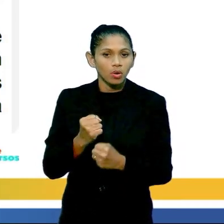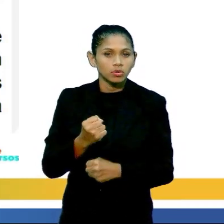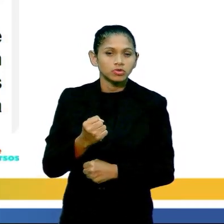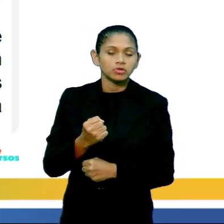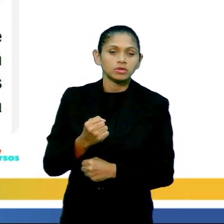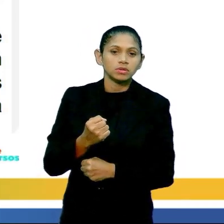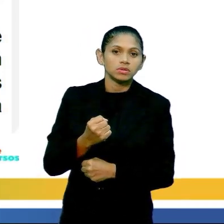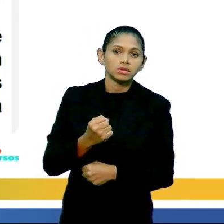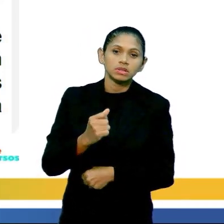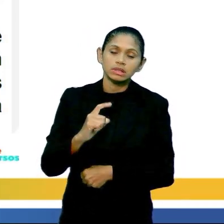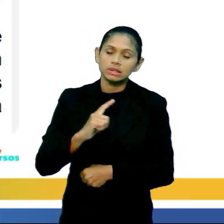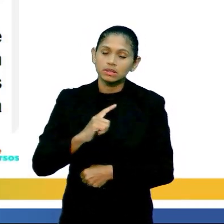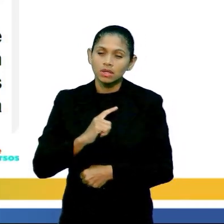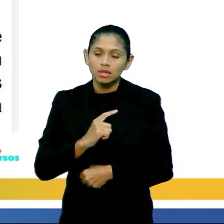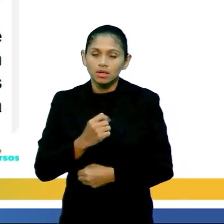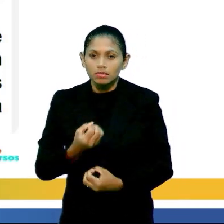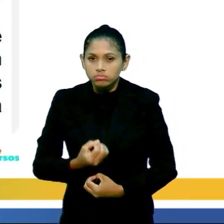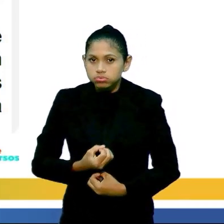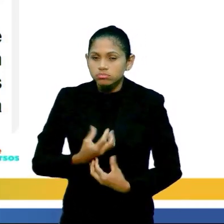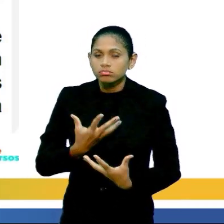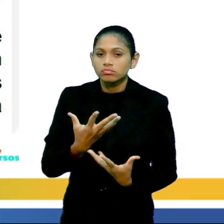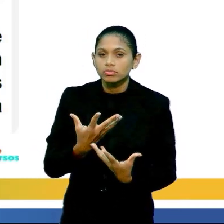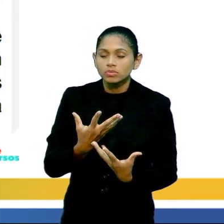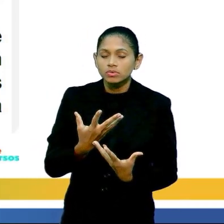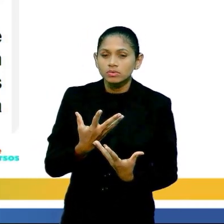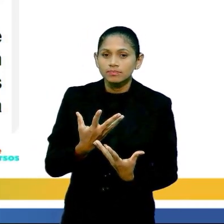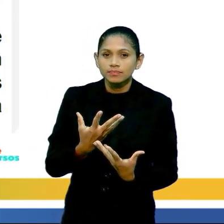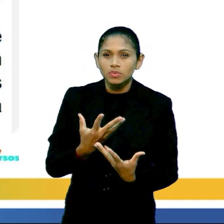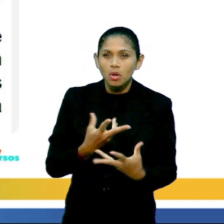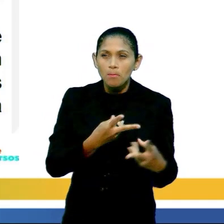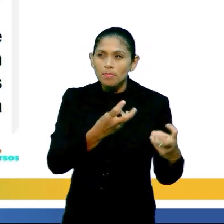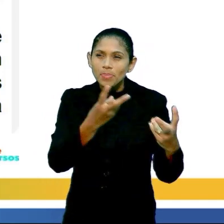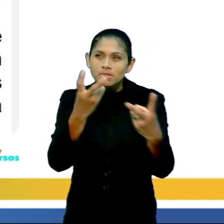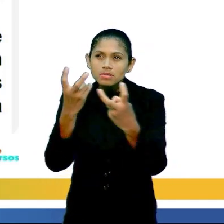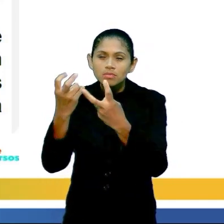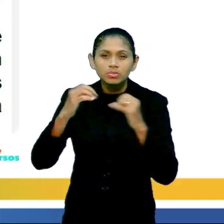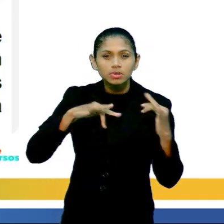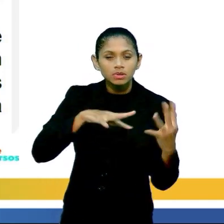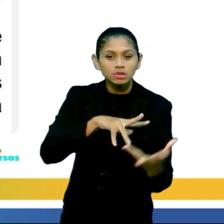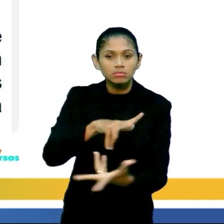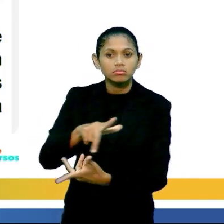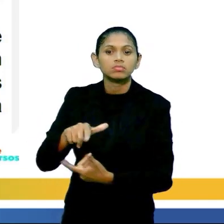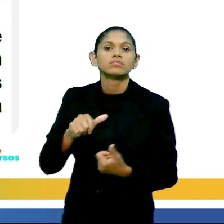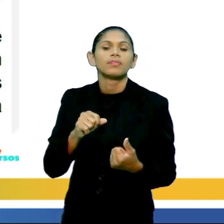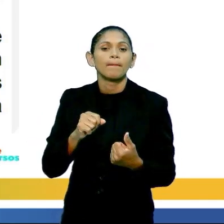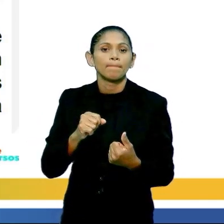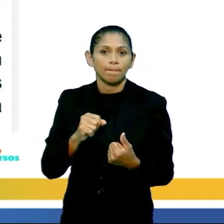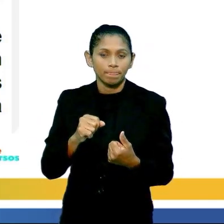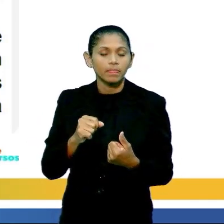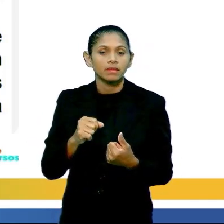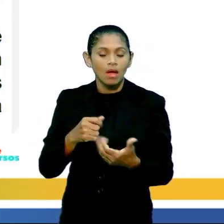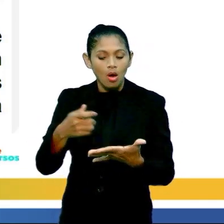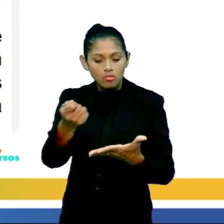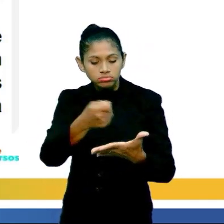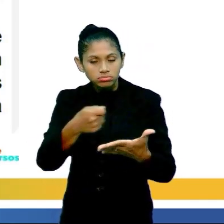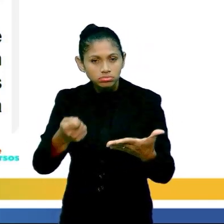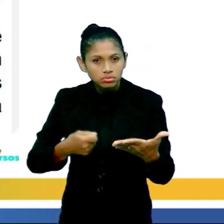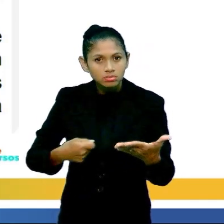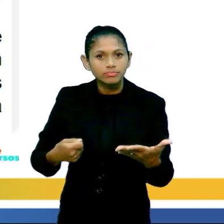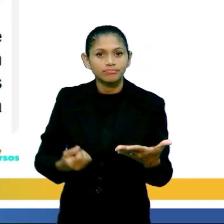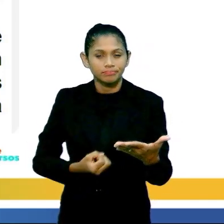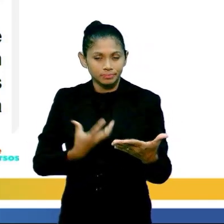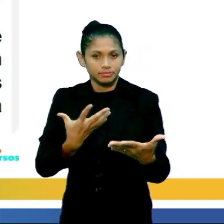emotiva. E impressões do mundo, né? Tradicionalmente, os poemas pertencem aos gêneros literários,